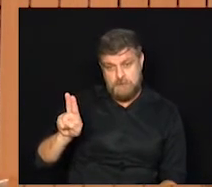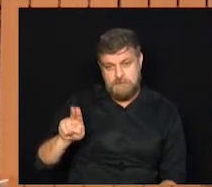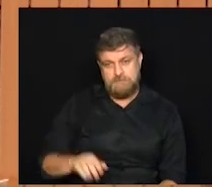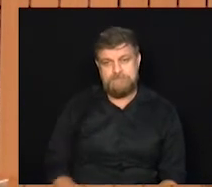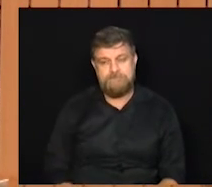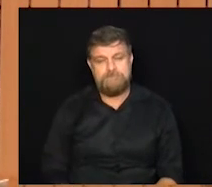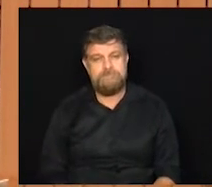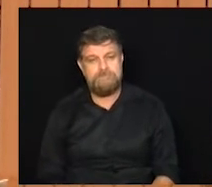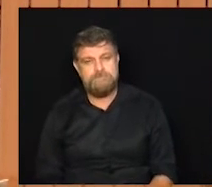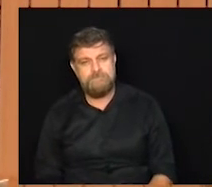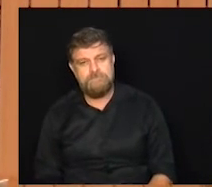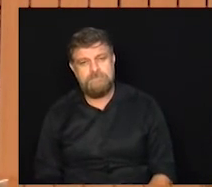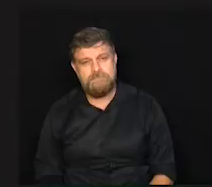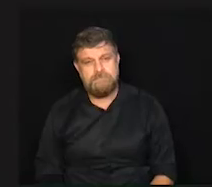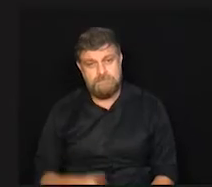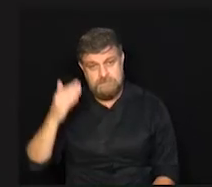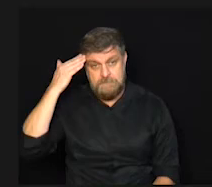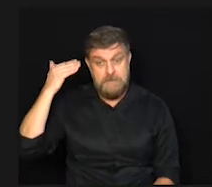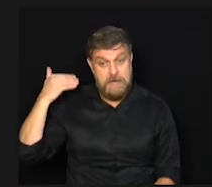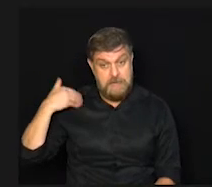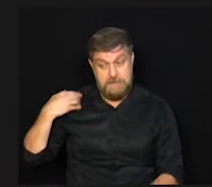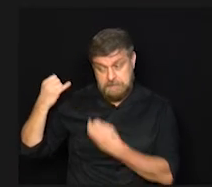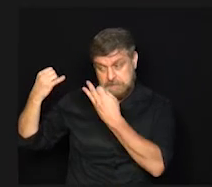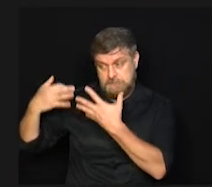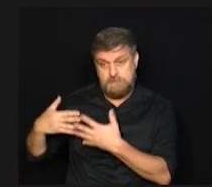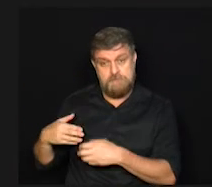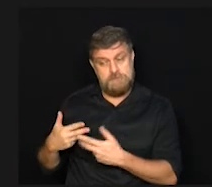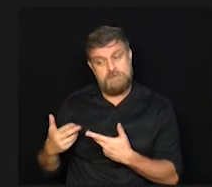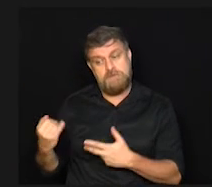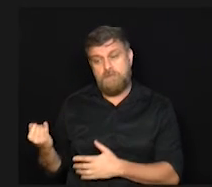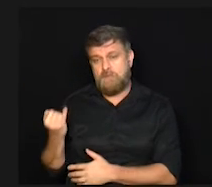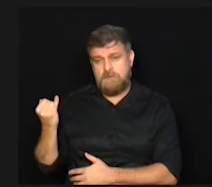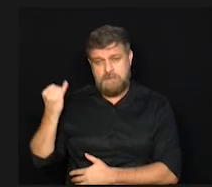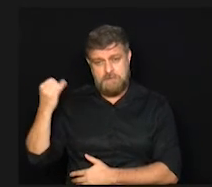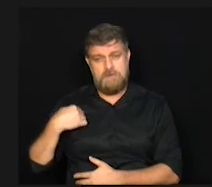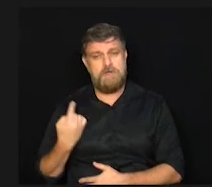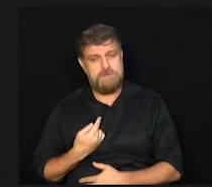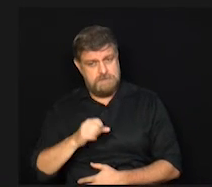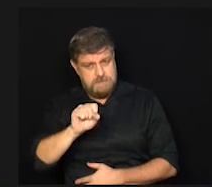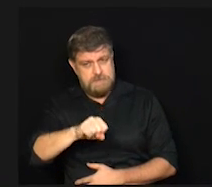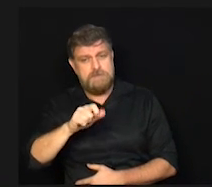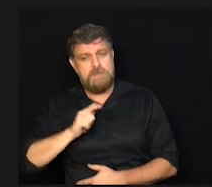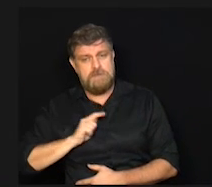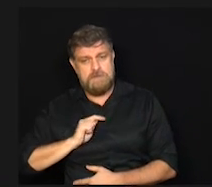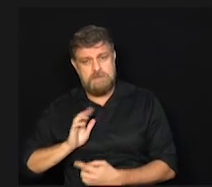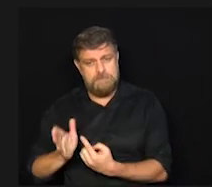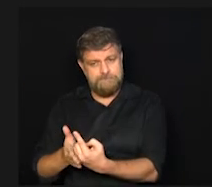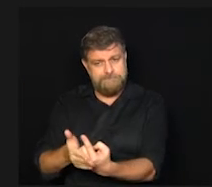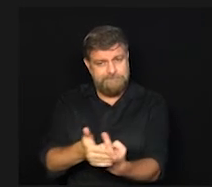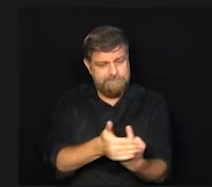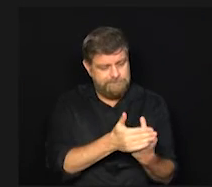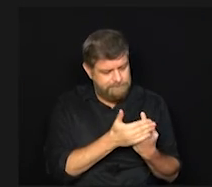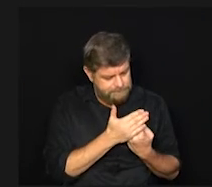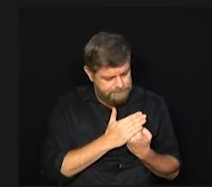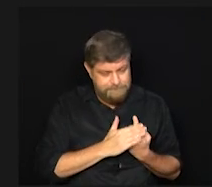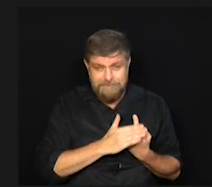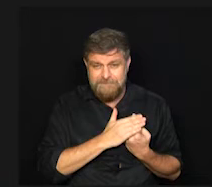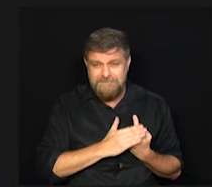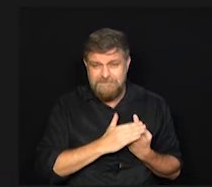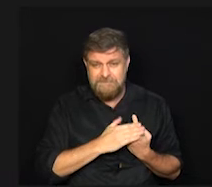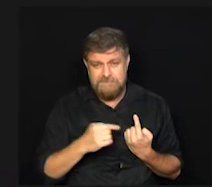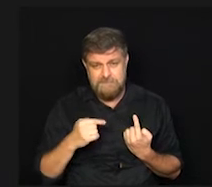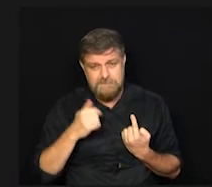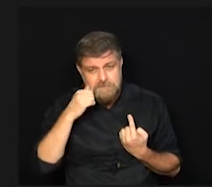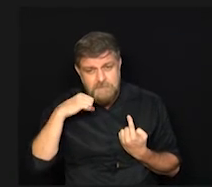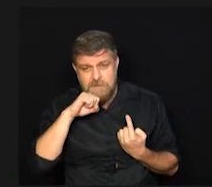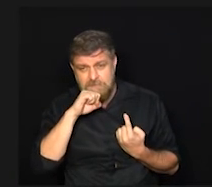Marrom, a Débora falou uma coisa muito importante. A gente tem, sim, esse acolhimento com as nossas mães, e nesse período